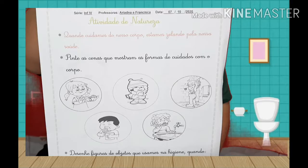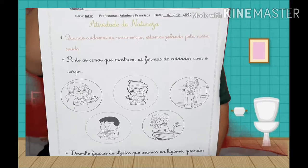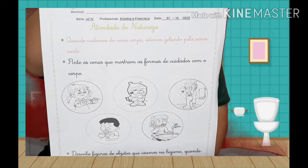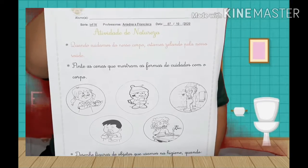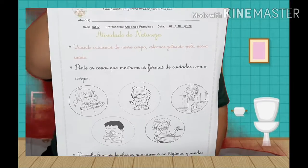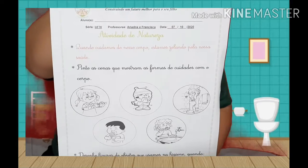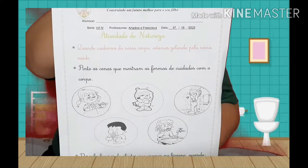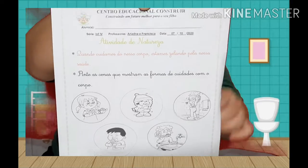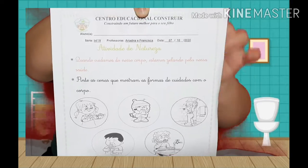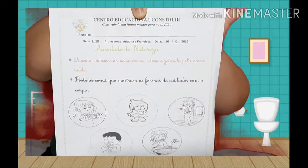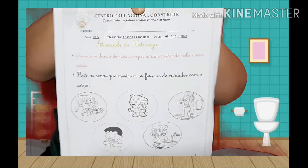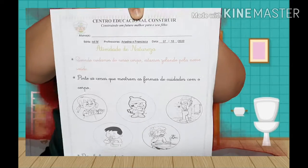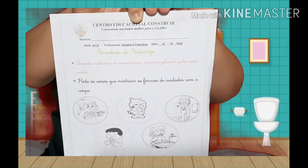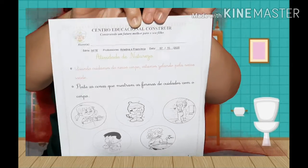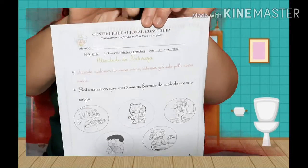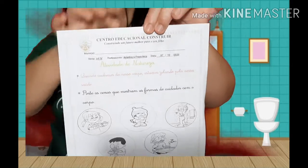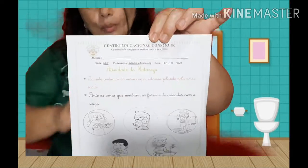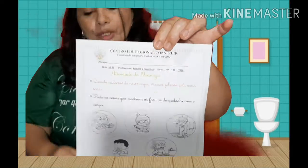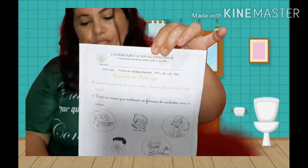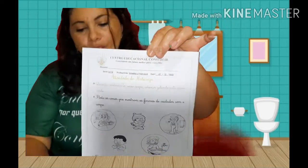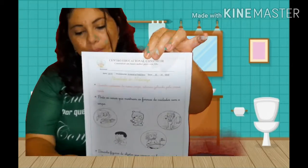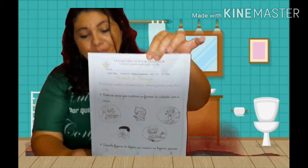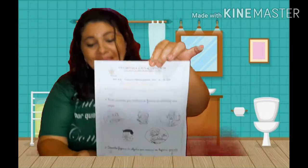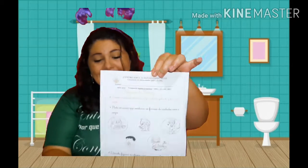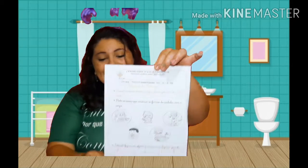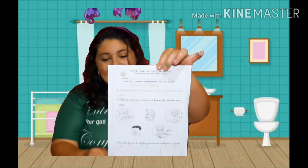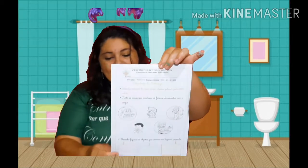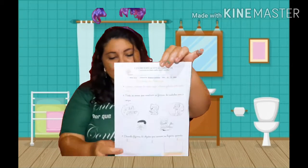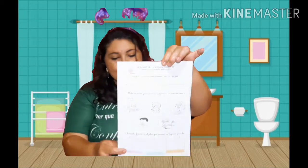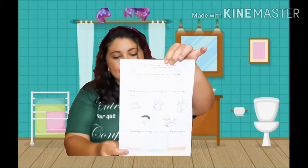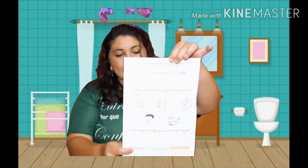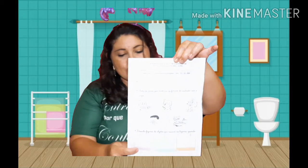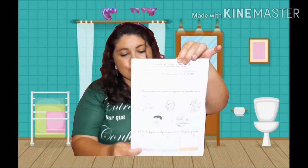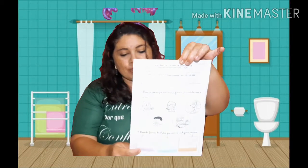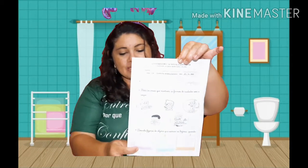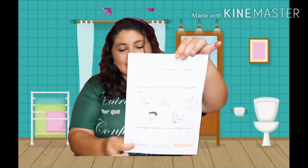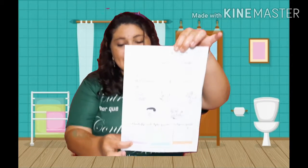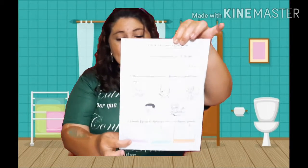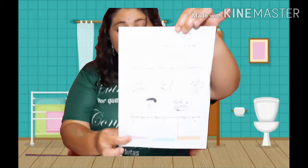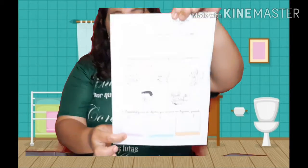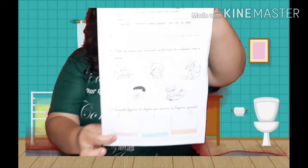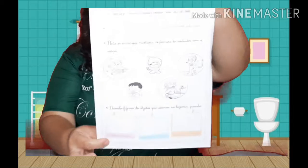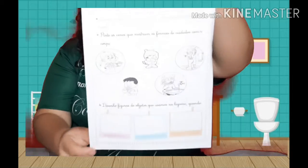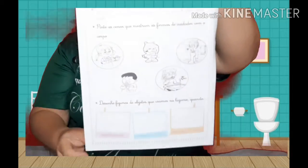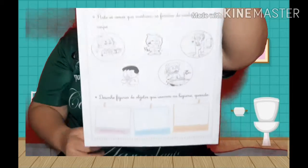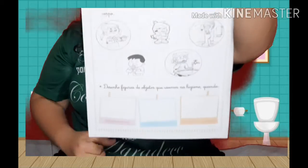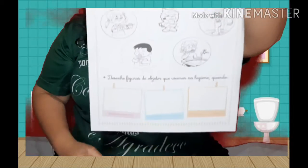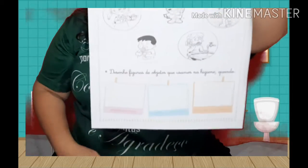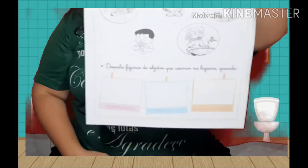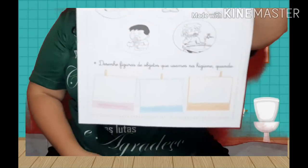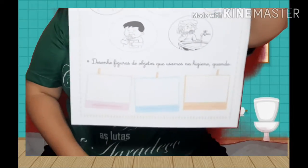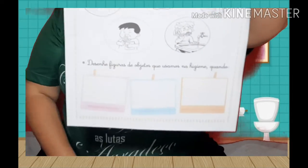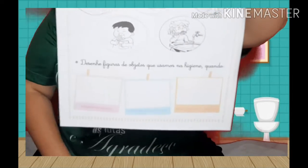seus dentinhos, com o seu corpinho. Na questão seguinte, vocês irão